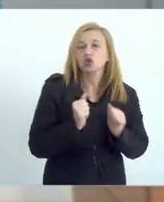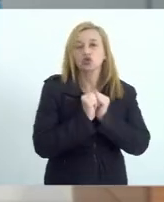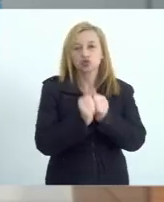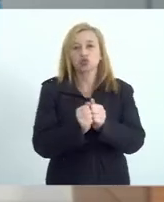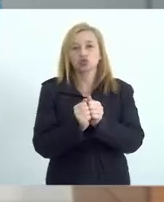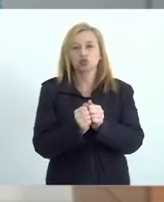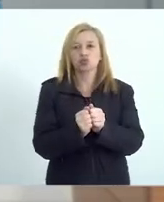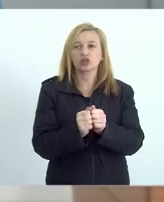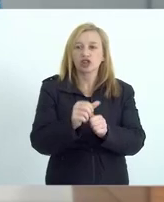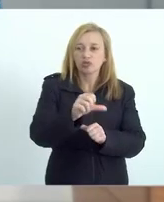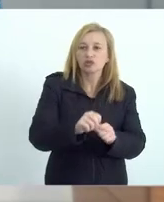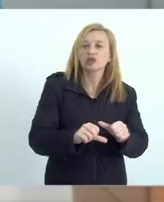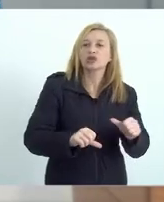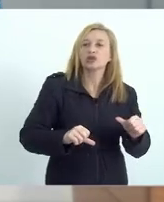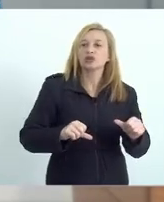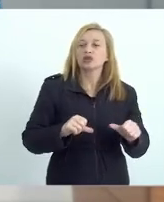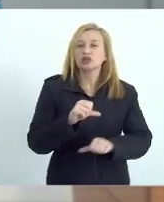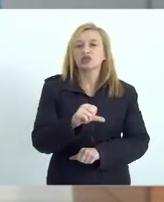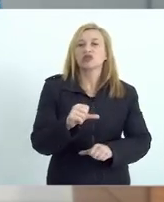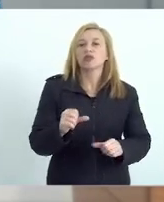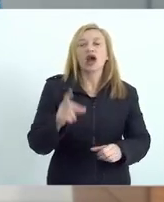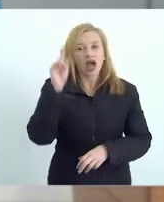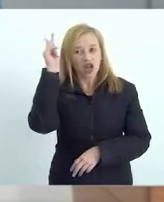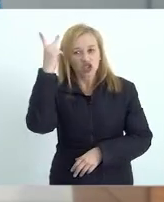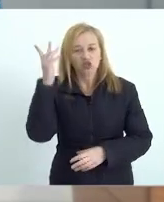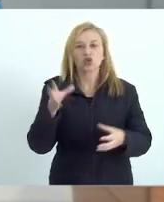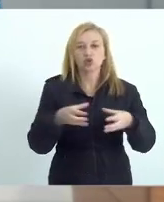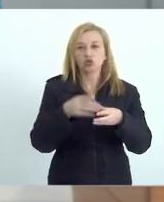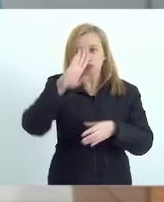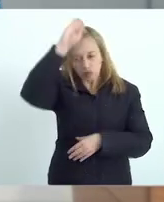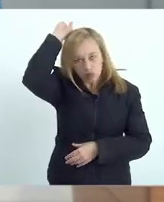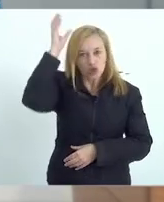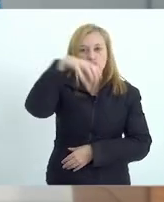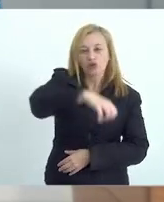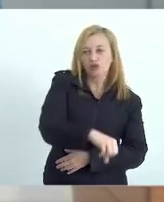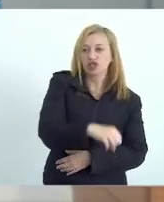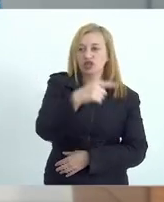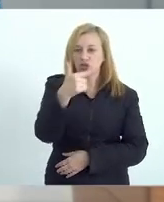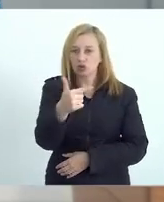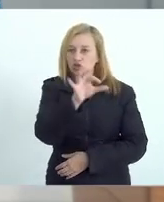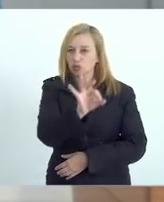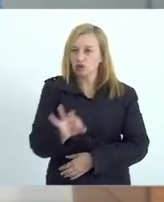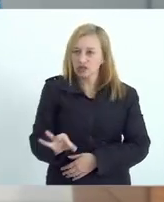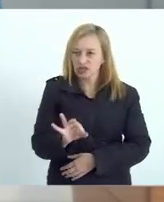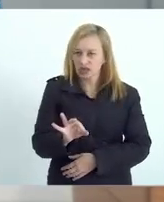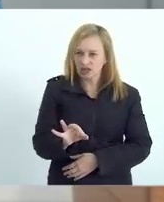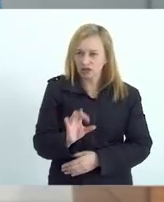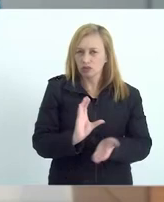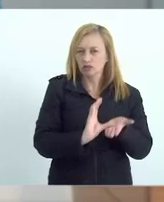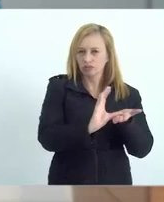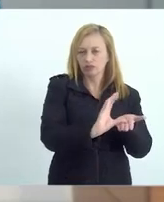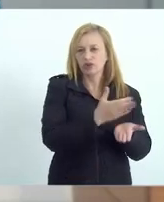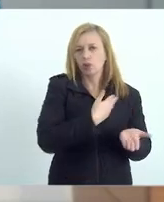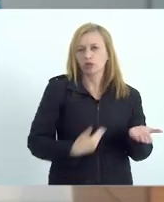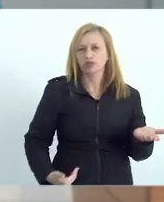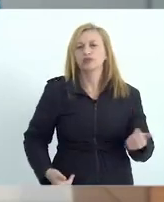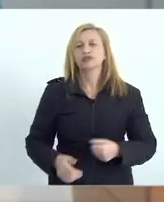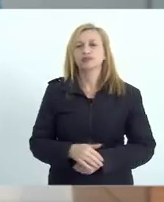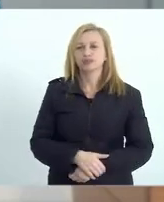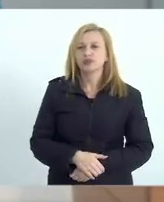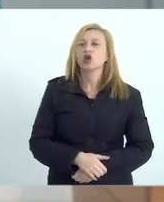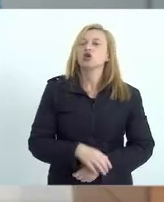juntos iremos mudar a história do Corpo de Bombeiros nós temos noventa e dois por cento de aceitação pública